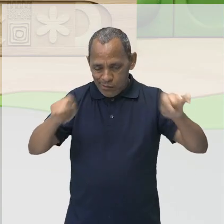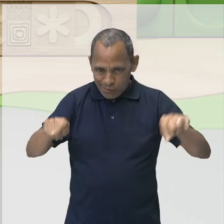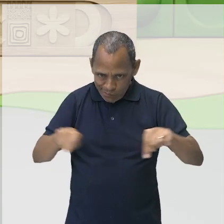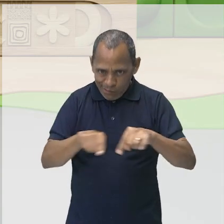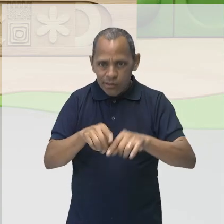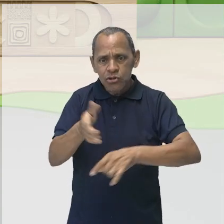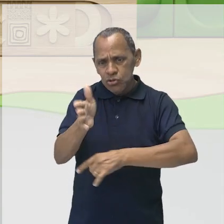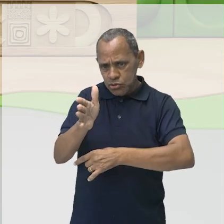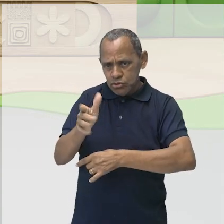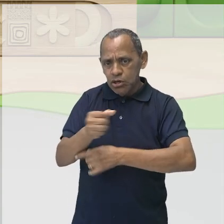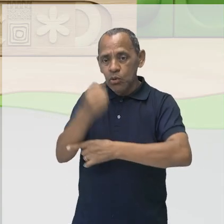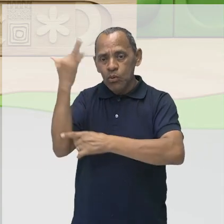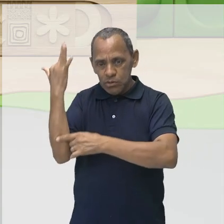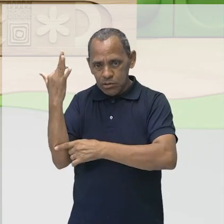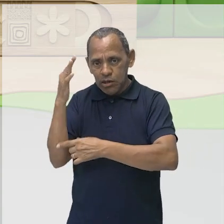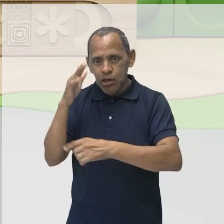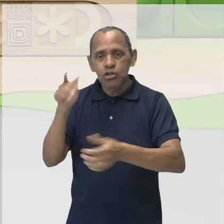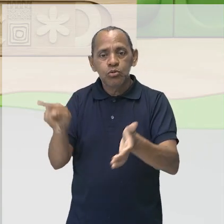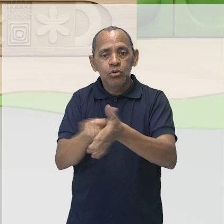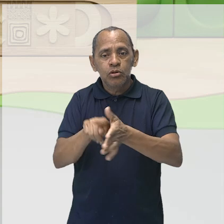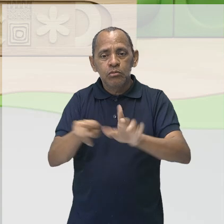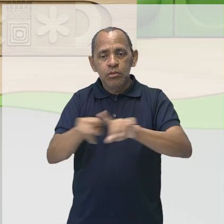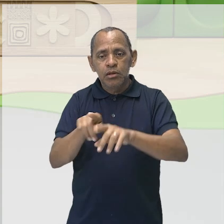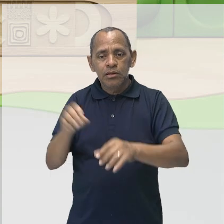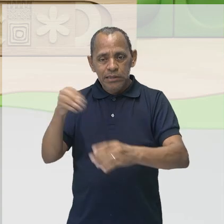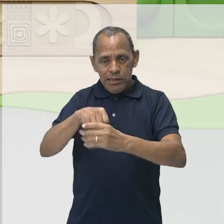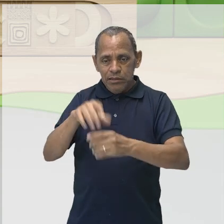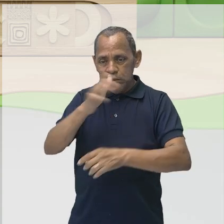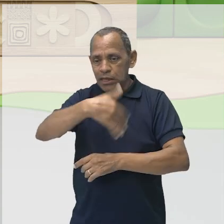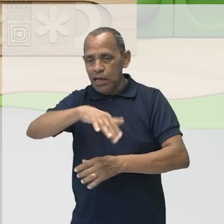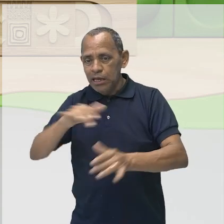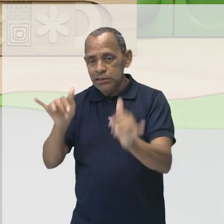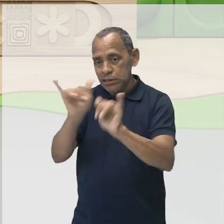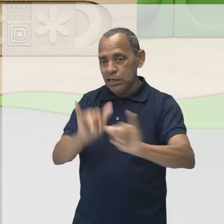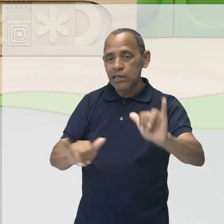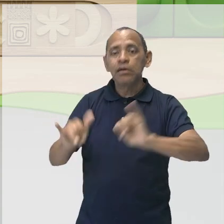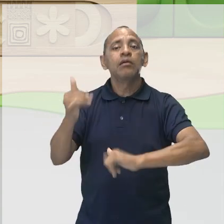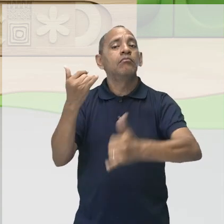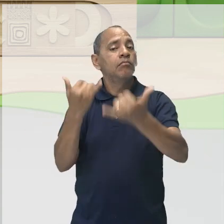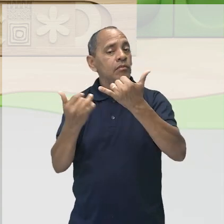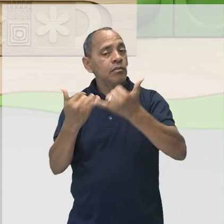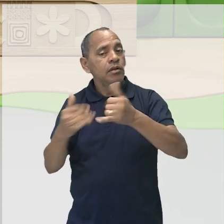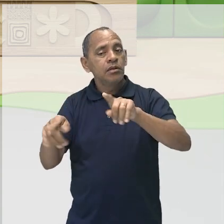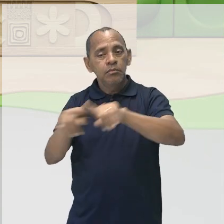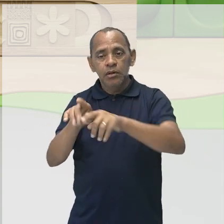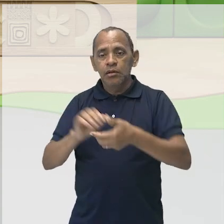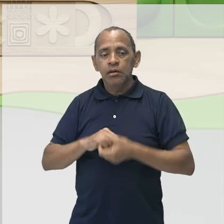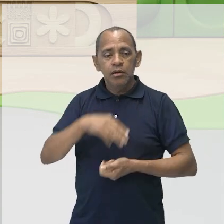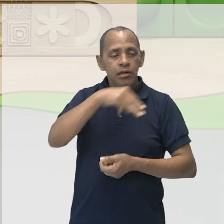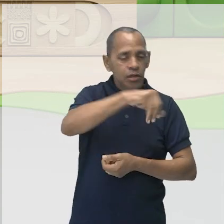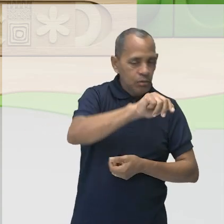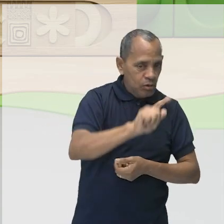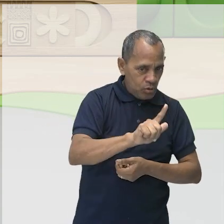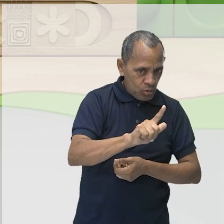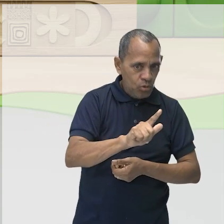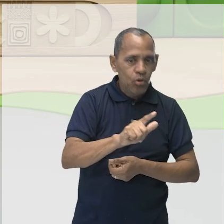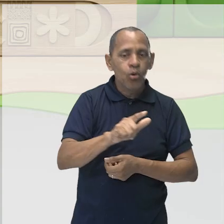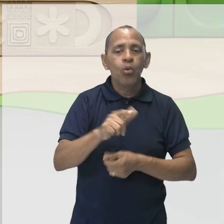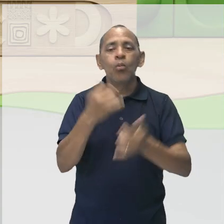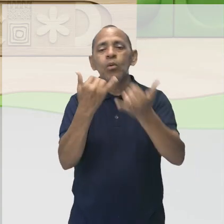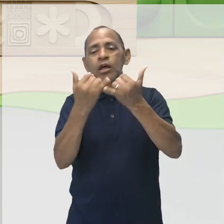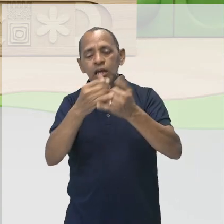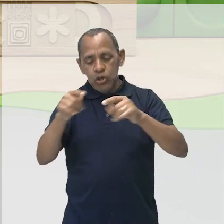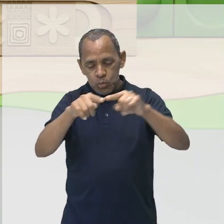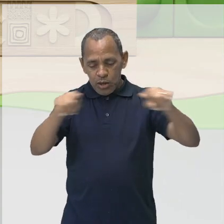com aquela quantidade definida. Na química acontece algo parecido. 1 mol é como uma caixa com